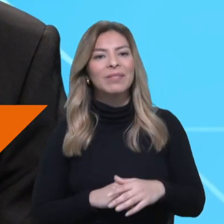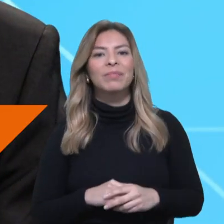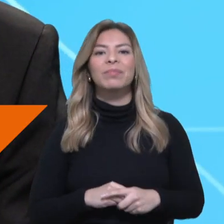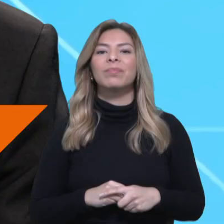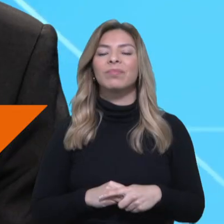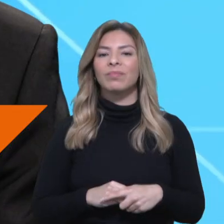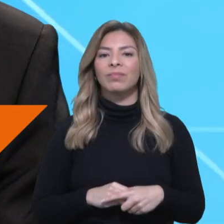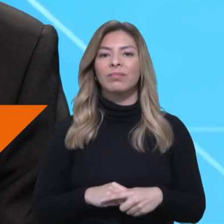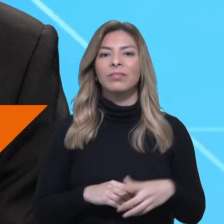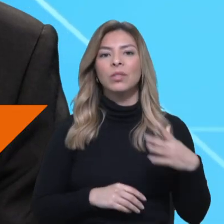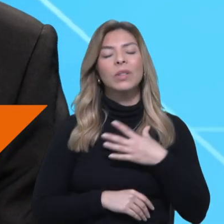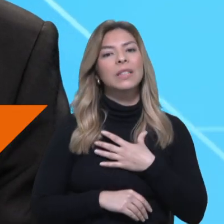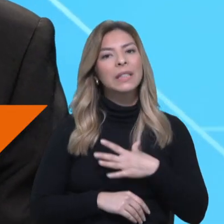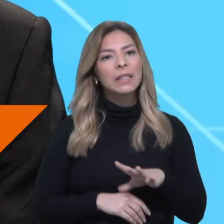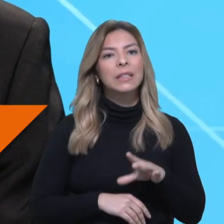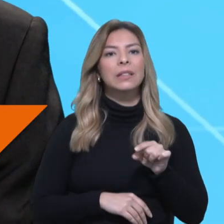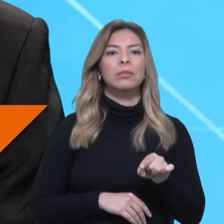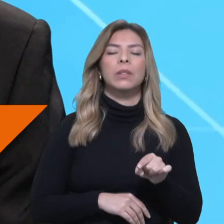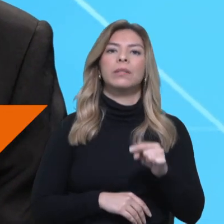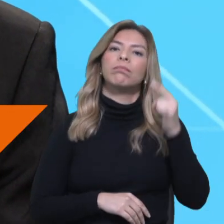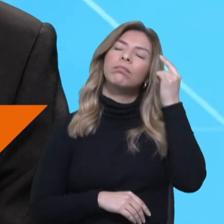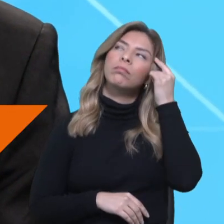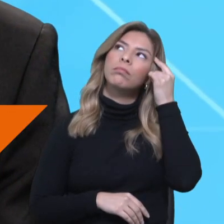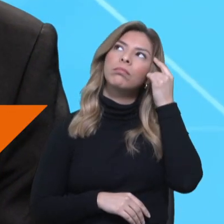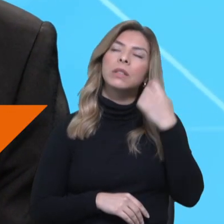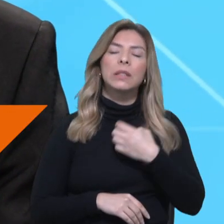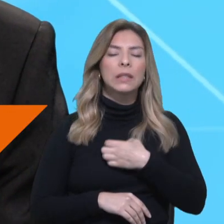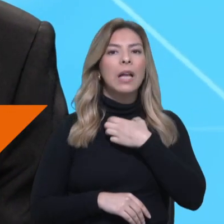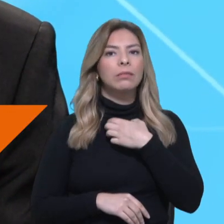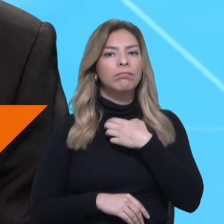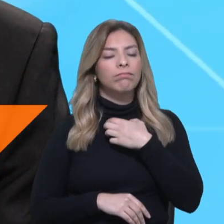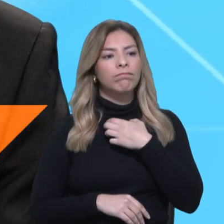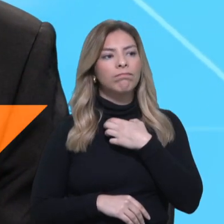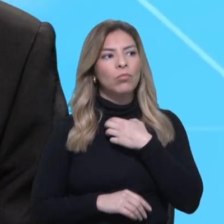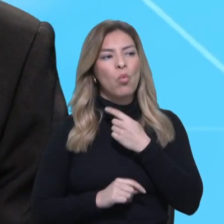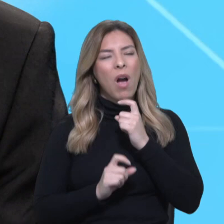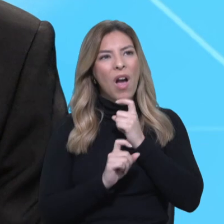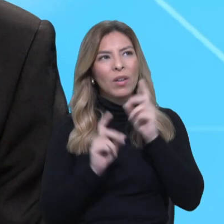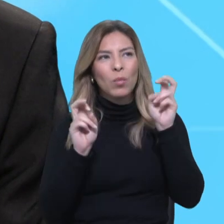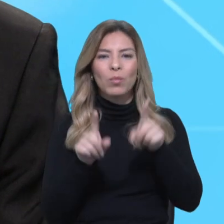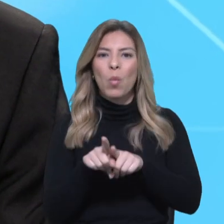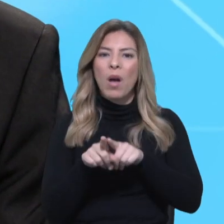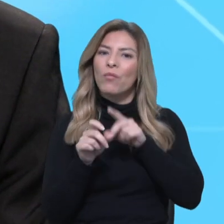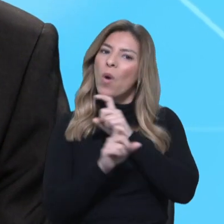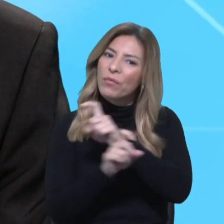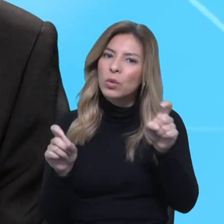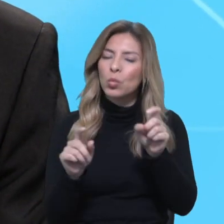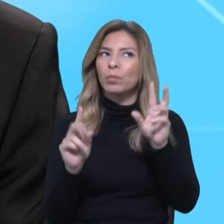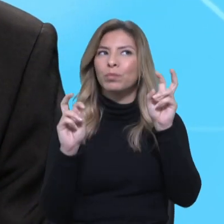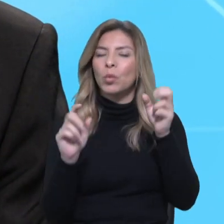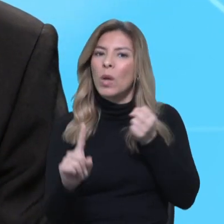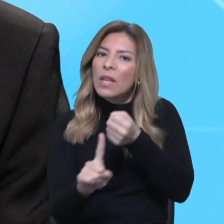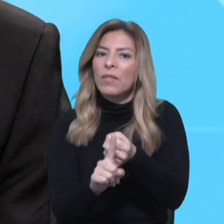E queremos que seja um sinal. Mas que sinal? Talvez eu diria um desafio.